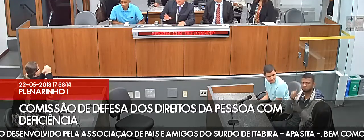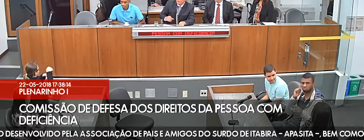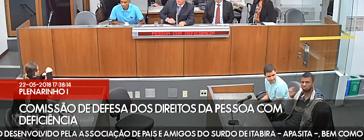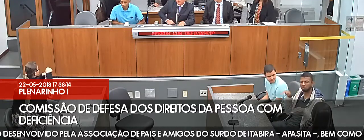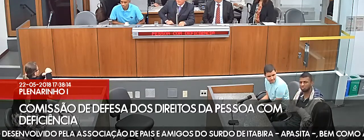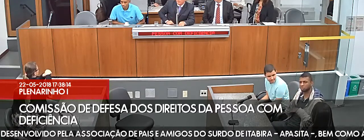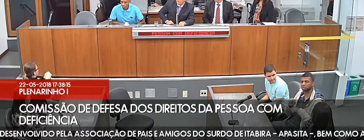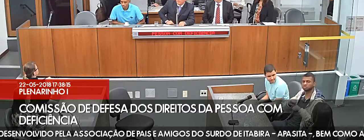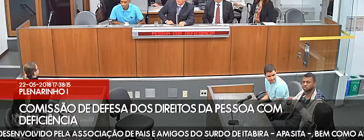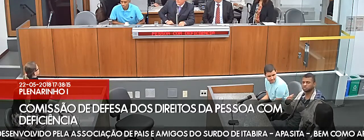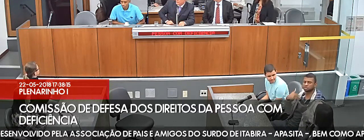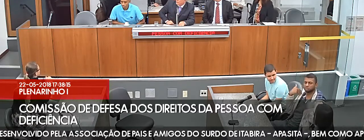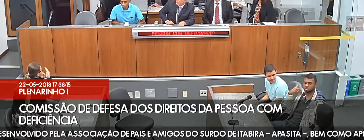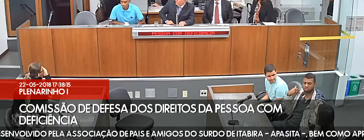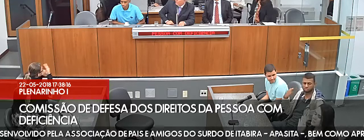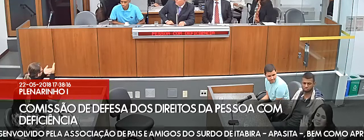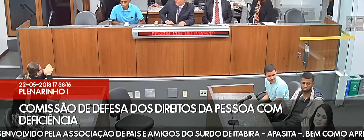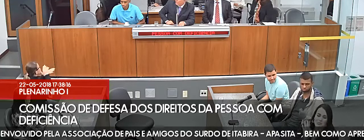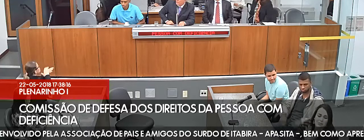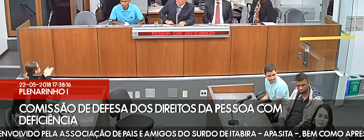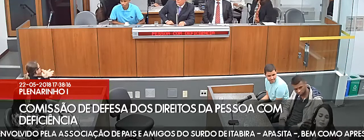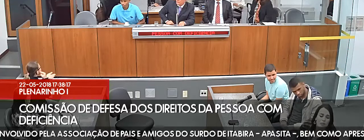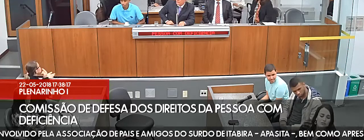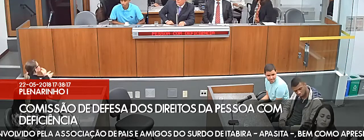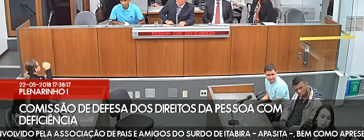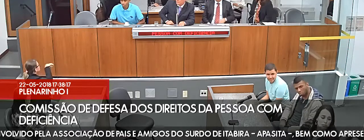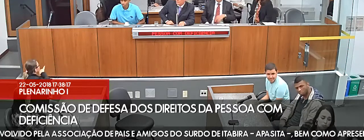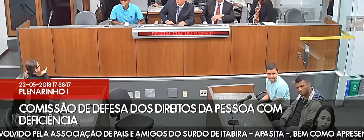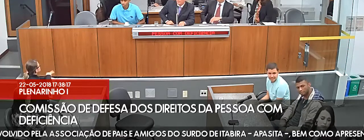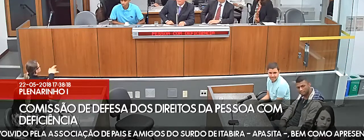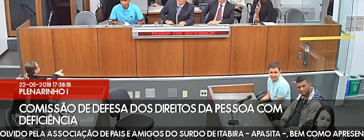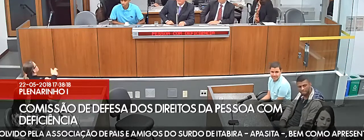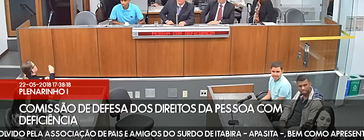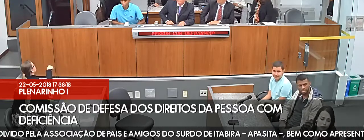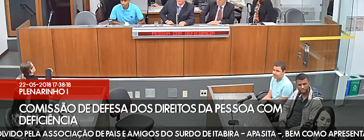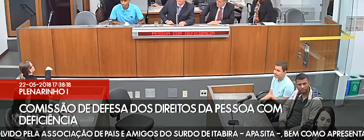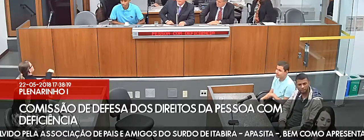Uma mensagem final, da reunião. Se ele assim quiser.